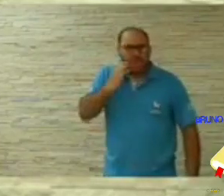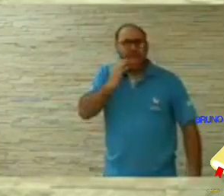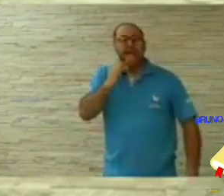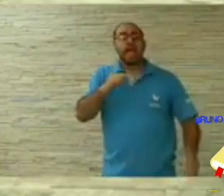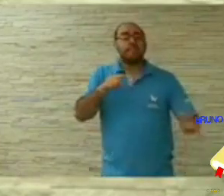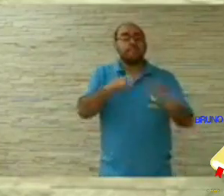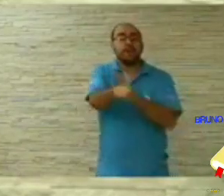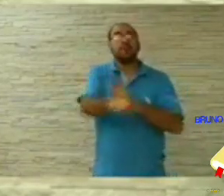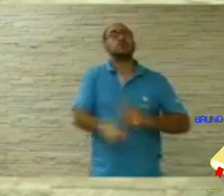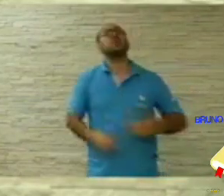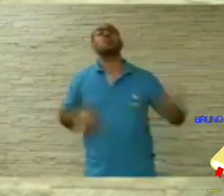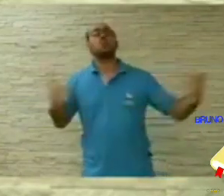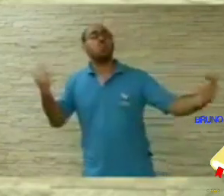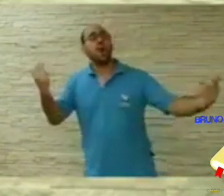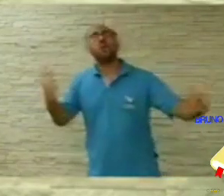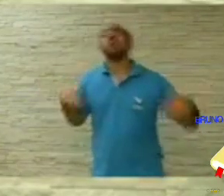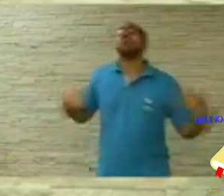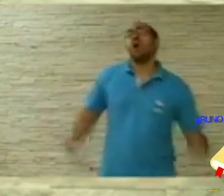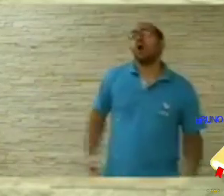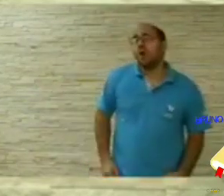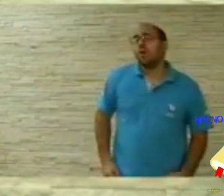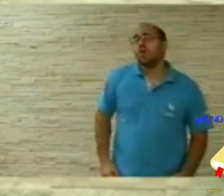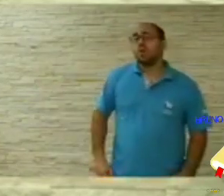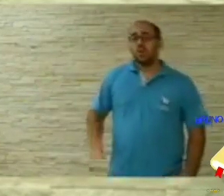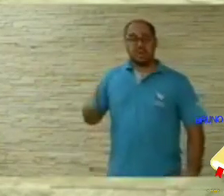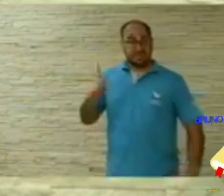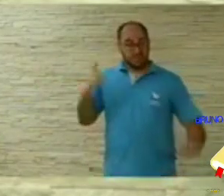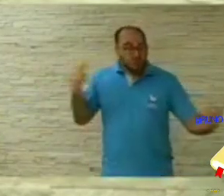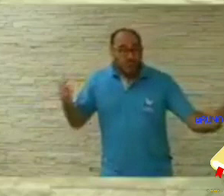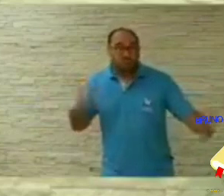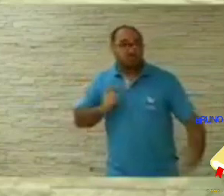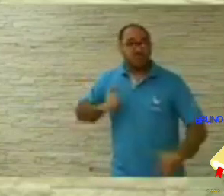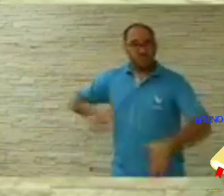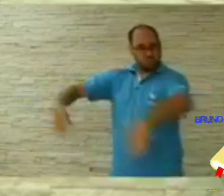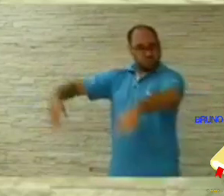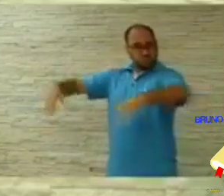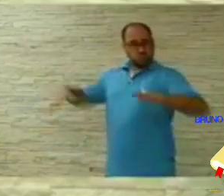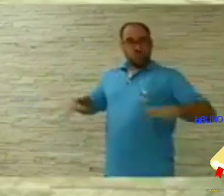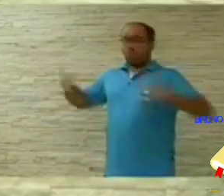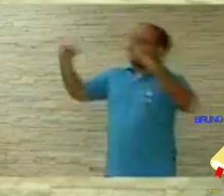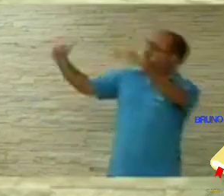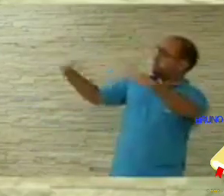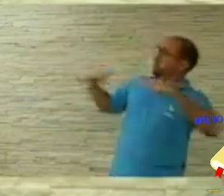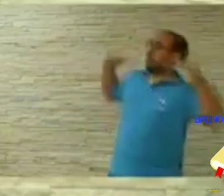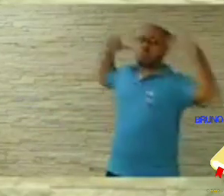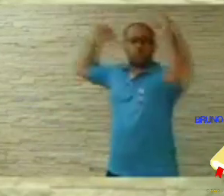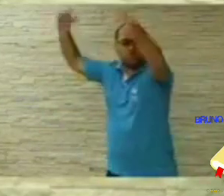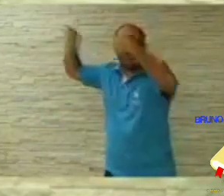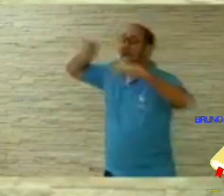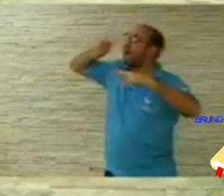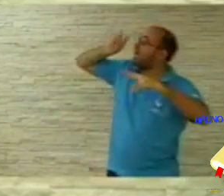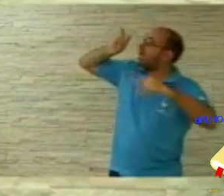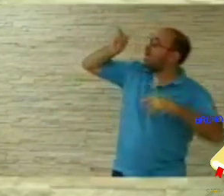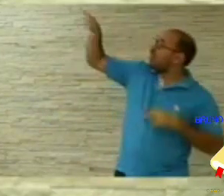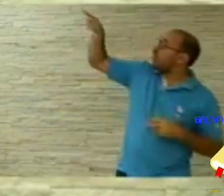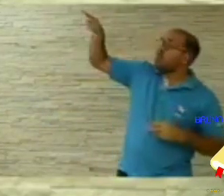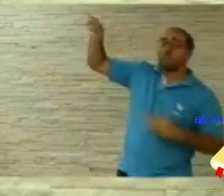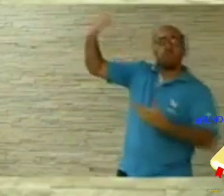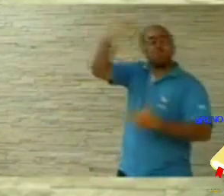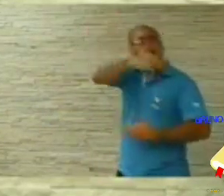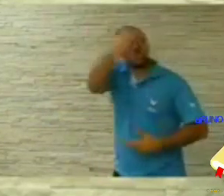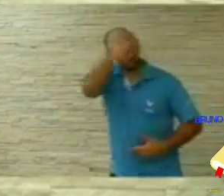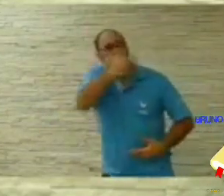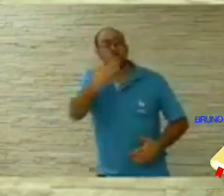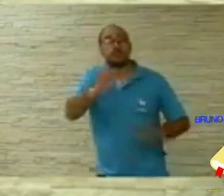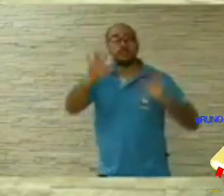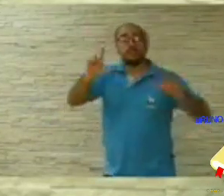Deus, cujo trono está nas alturas, lá no alto, onde a gente não consegue alcançar, mas que lá de cima, a Bíblia